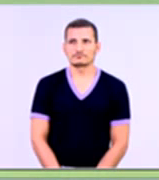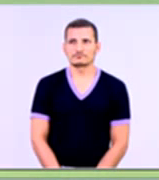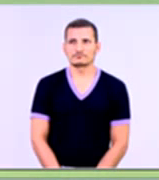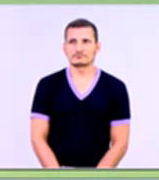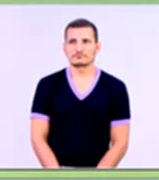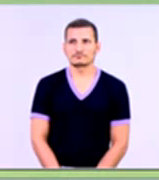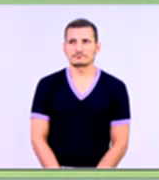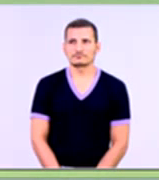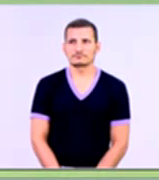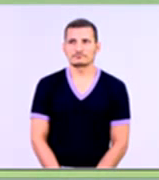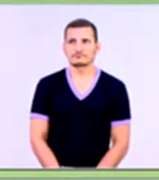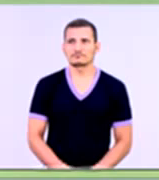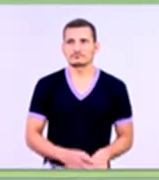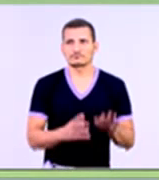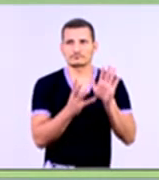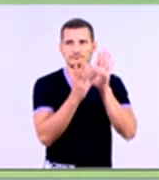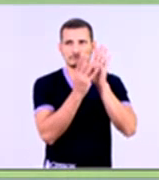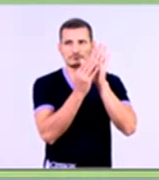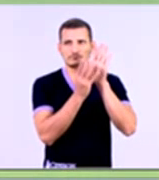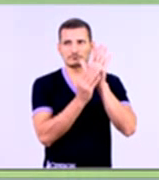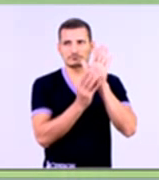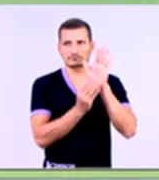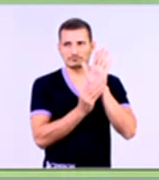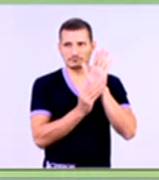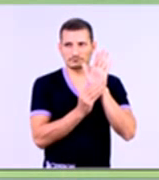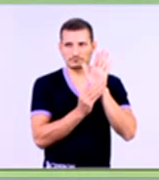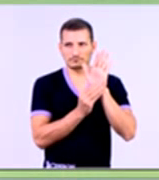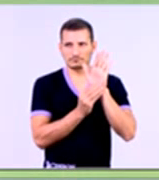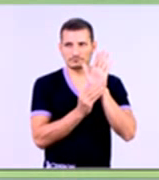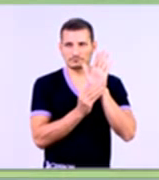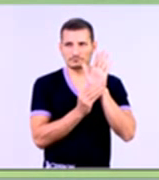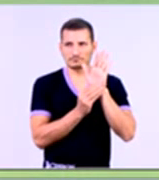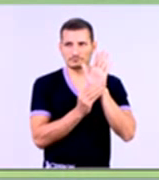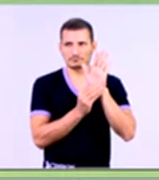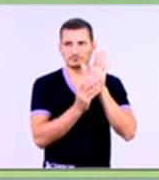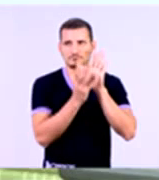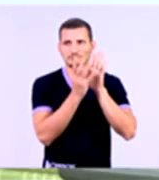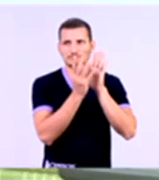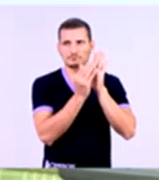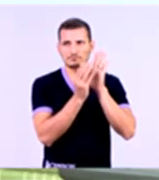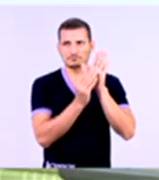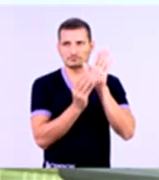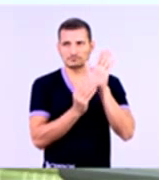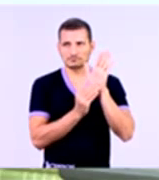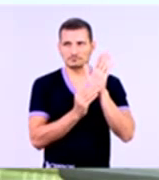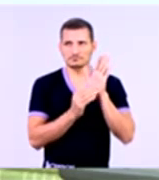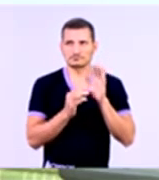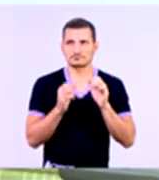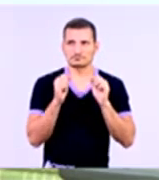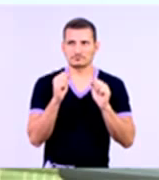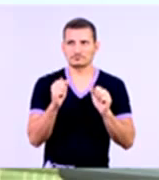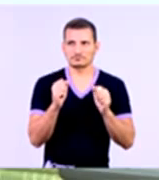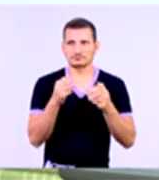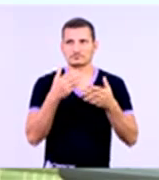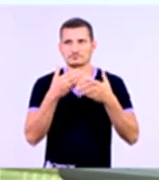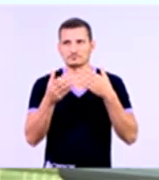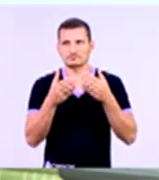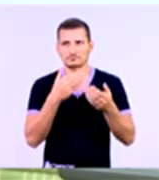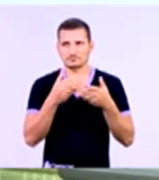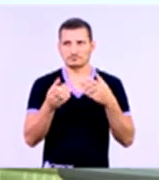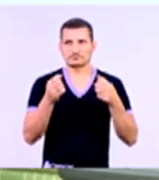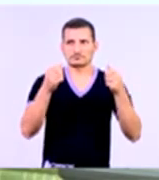colocamos o conteúdo do painel. O conteúdo do painel pode ser absolutamente qualquer